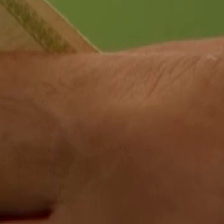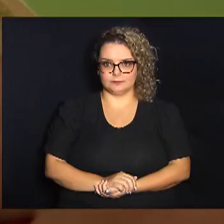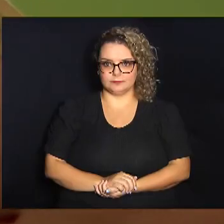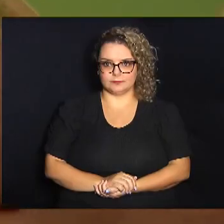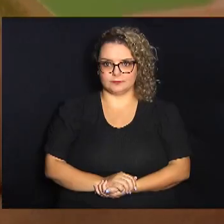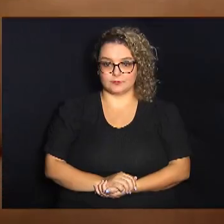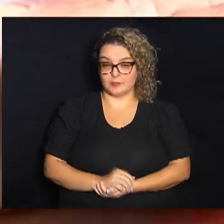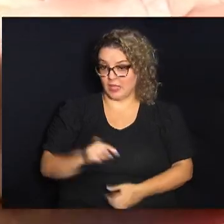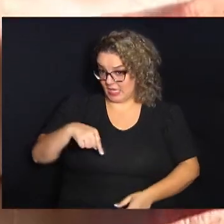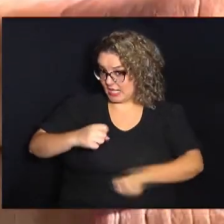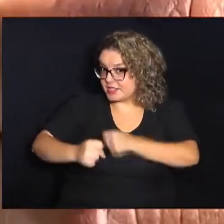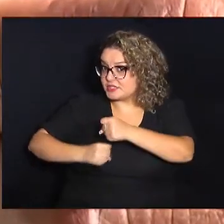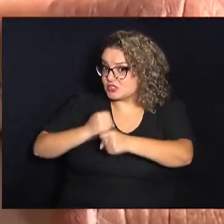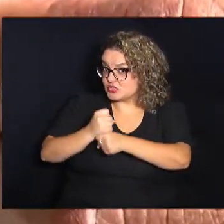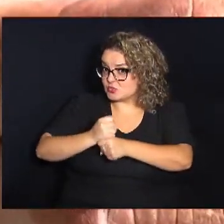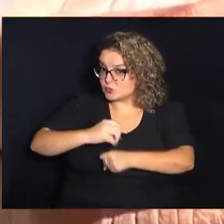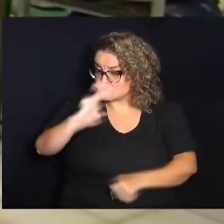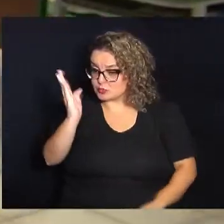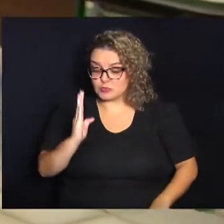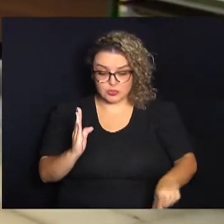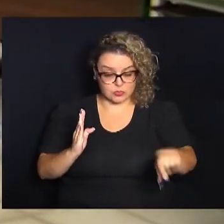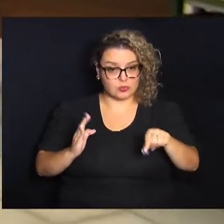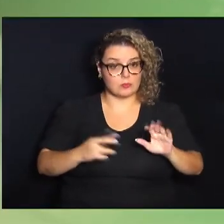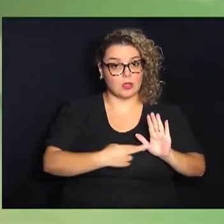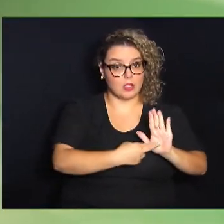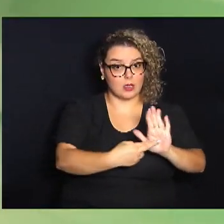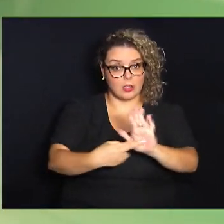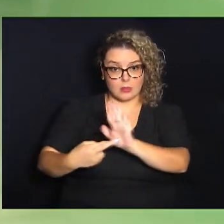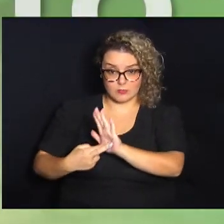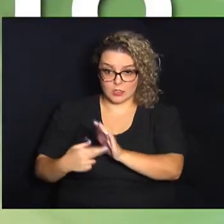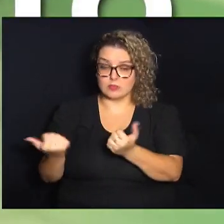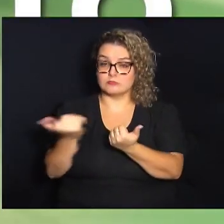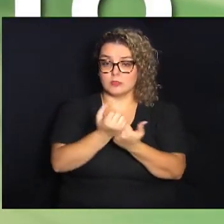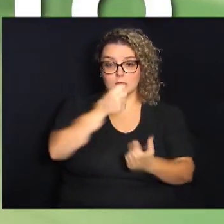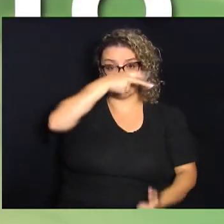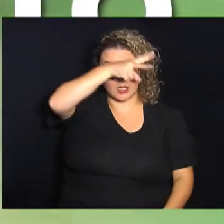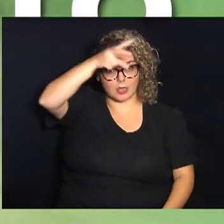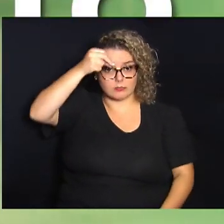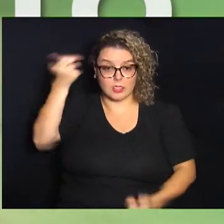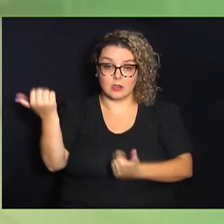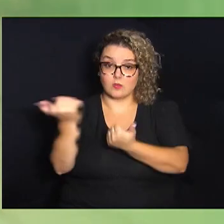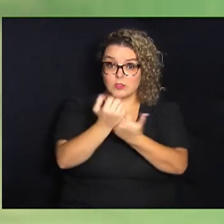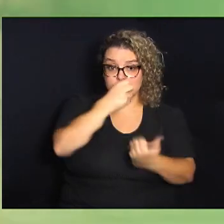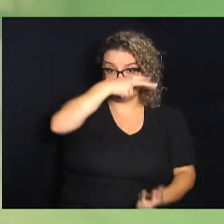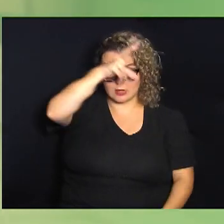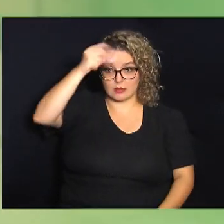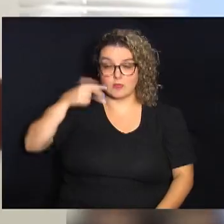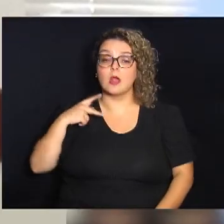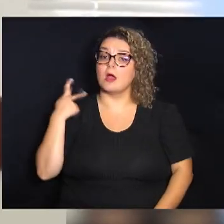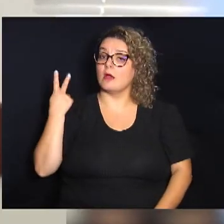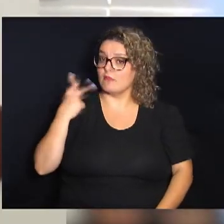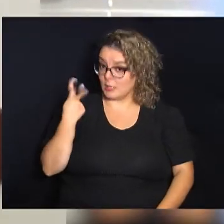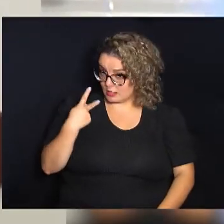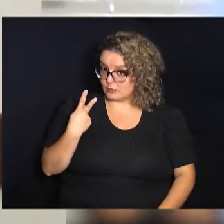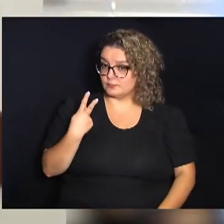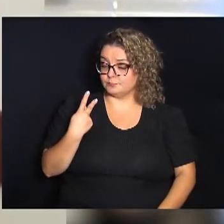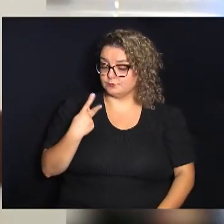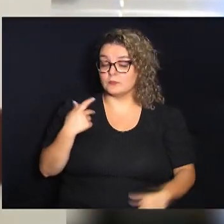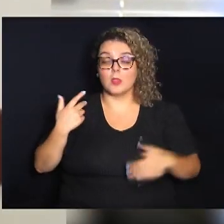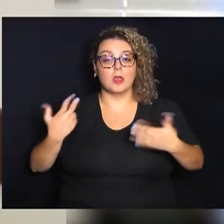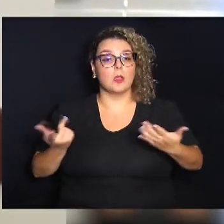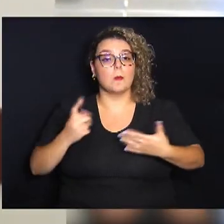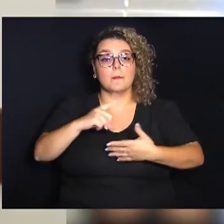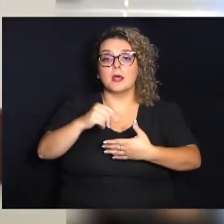Neste ano, os brasileiros escolherão representantes para os cargos de prefeito, vice-prefeito e vereador. E para as